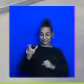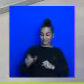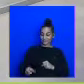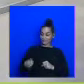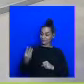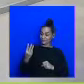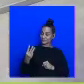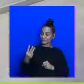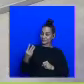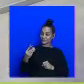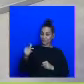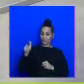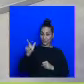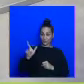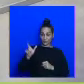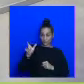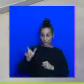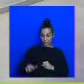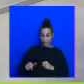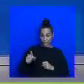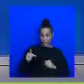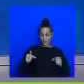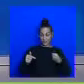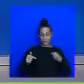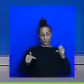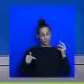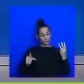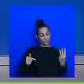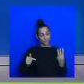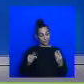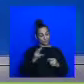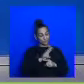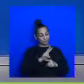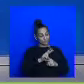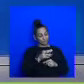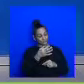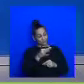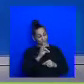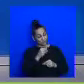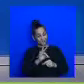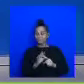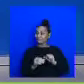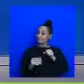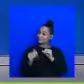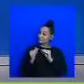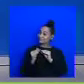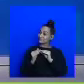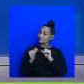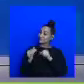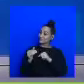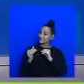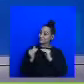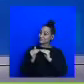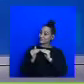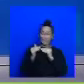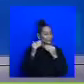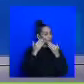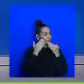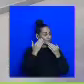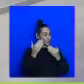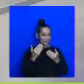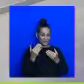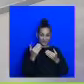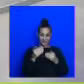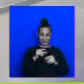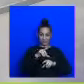E coluna 7, 3. Auditores, confirmam? Sim, confirmo. Sim, confirmo.